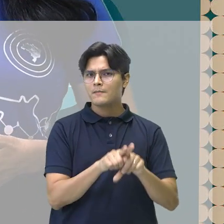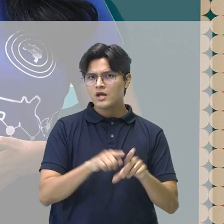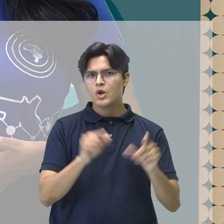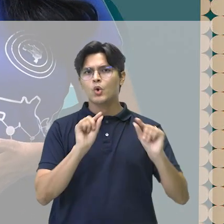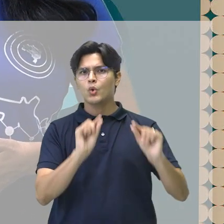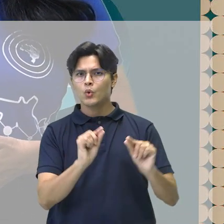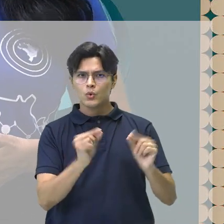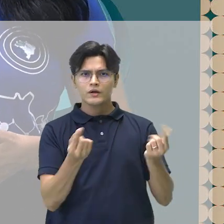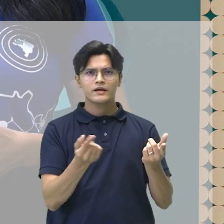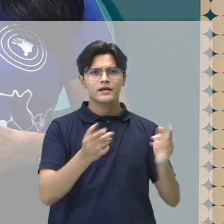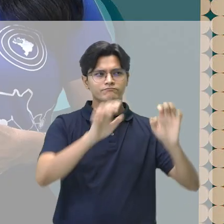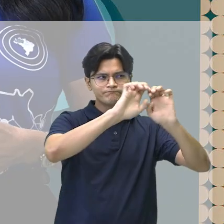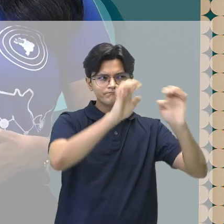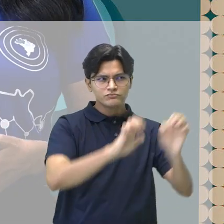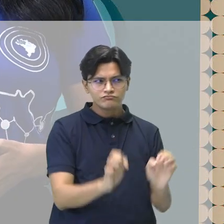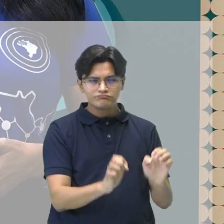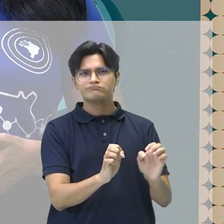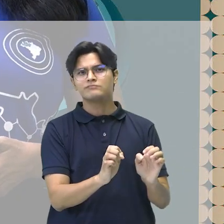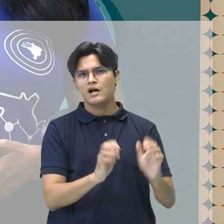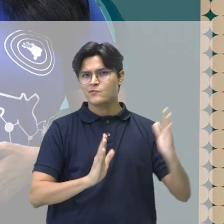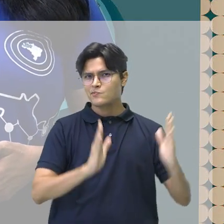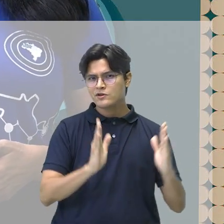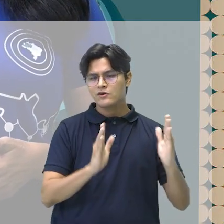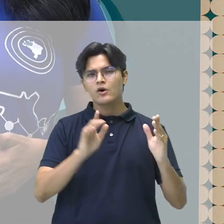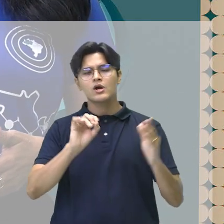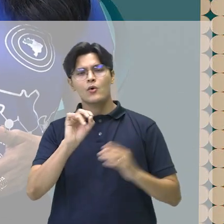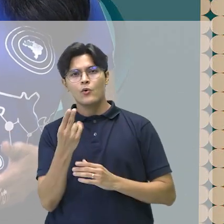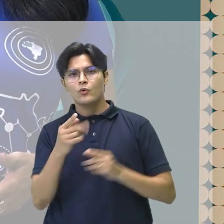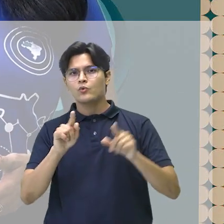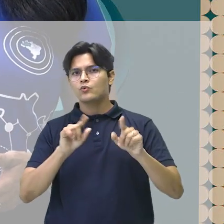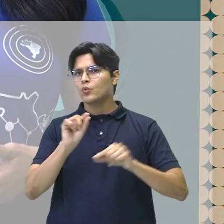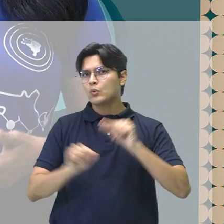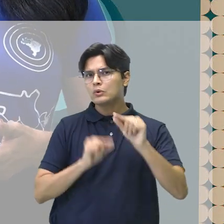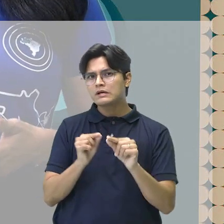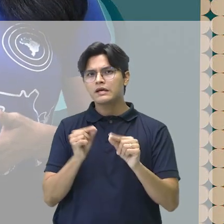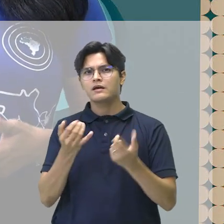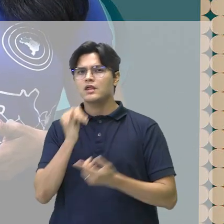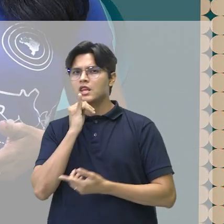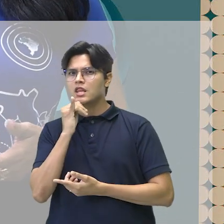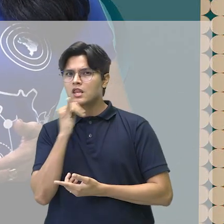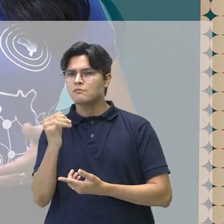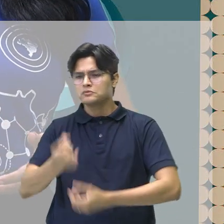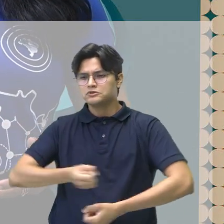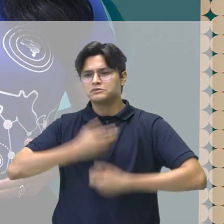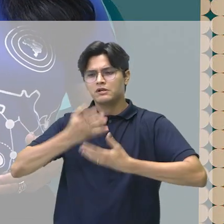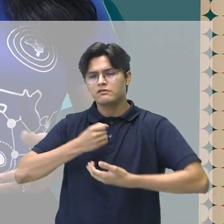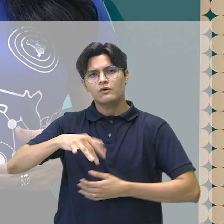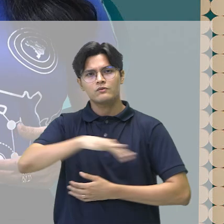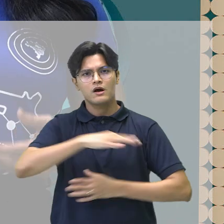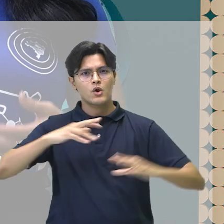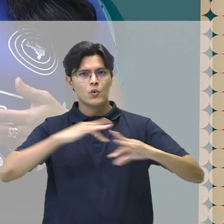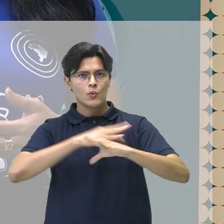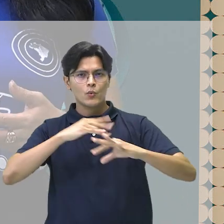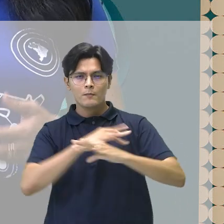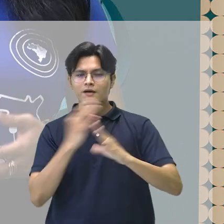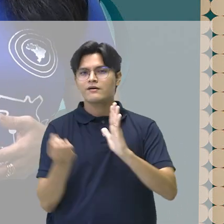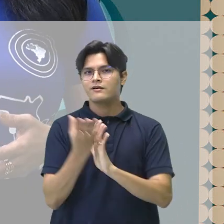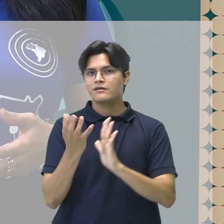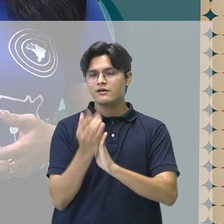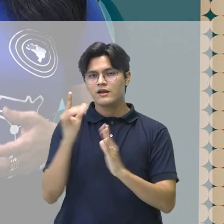instalações temporárias e performances urbanas, todos criados em colaboração com